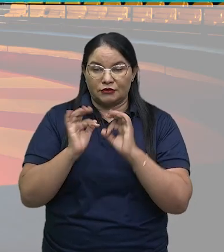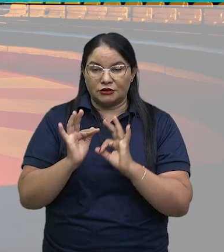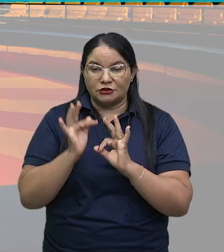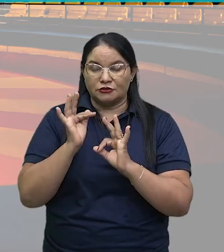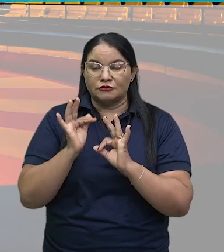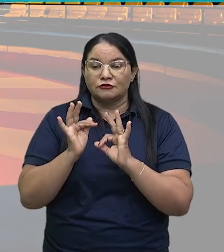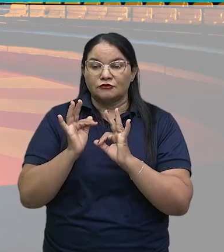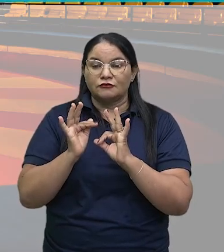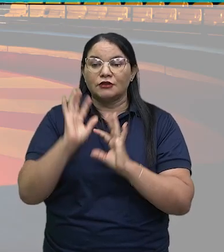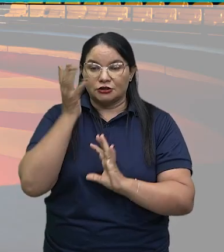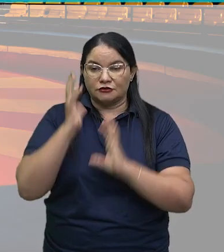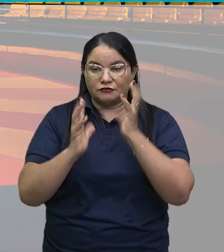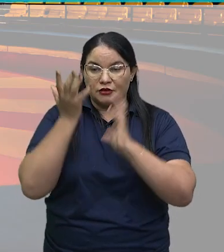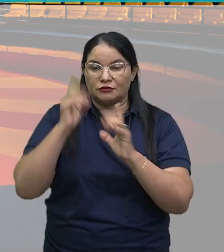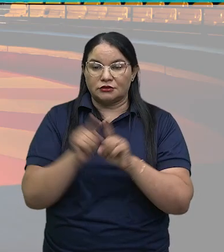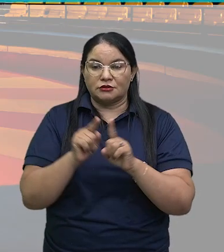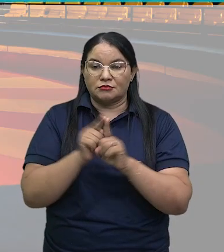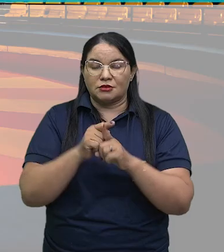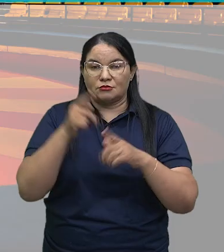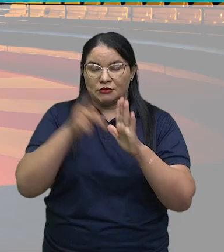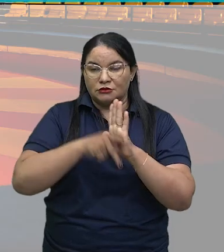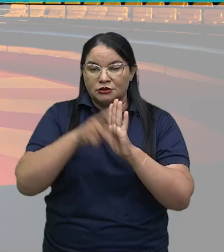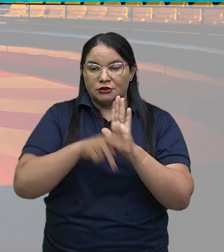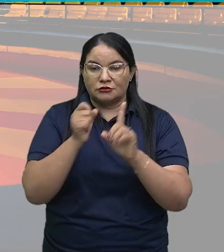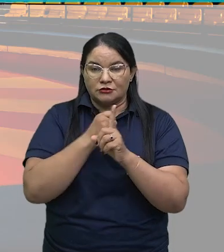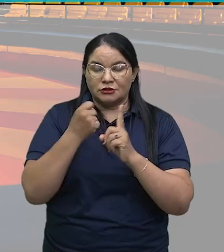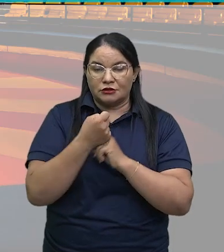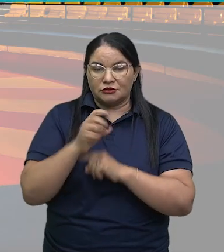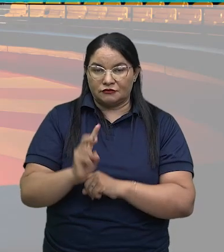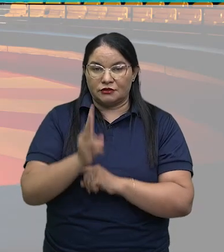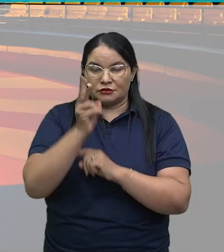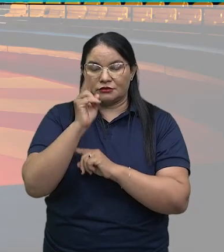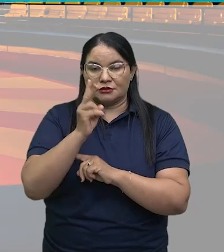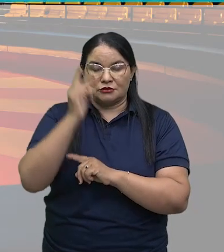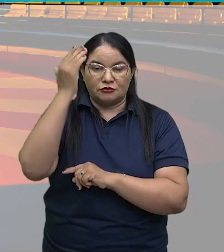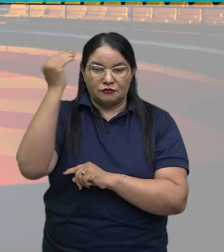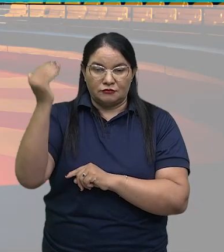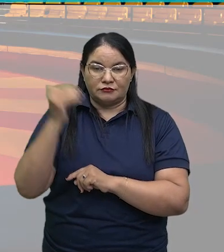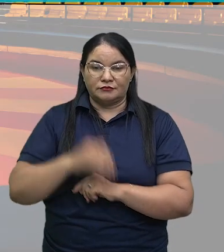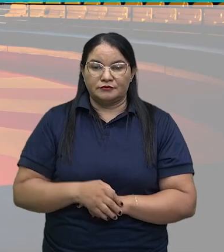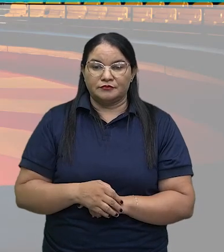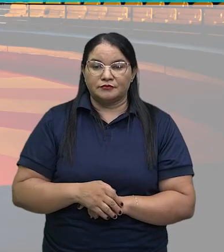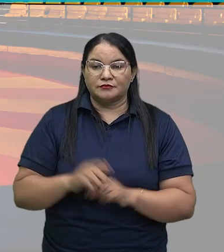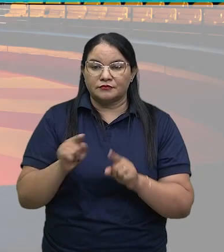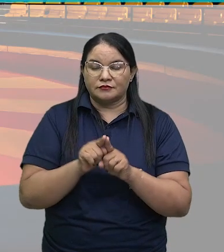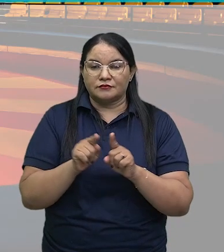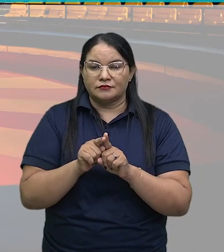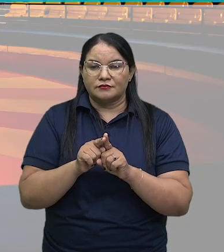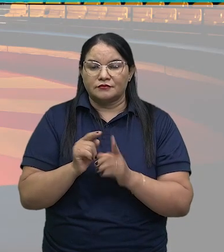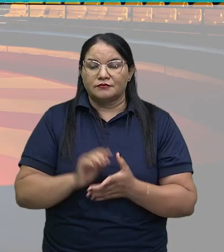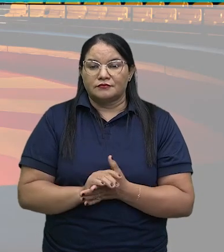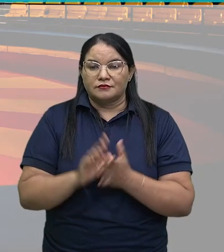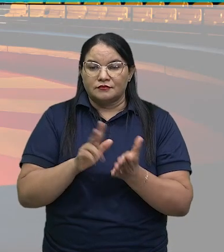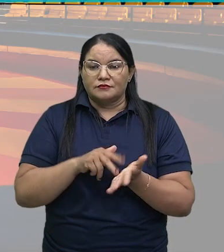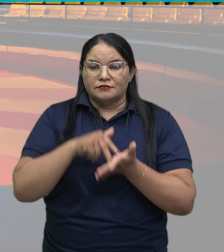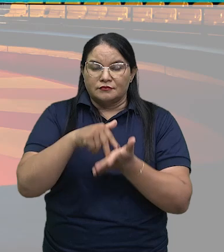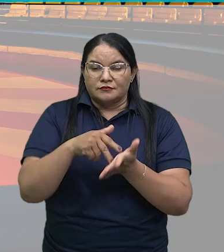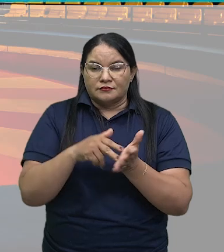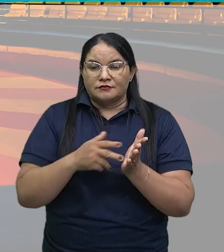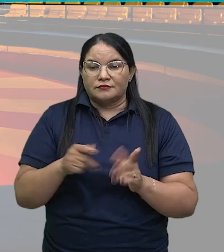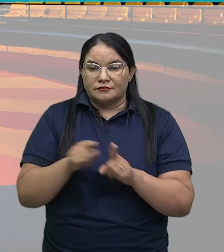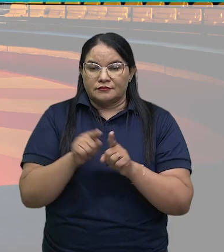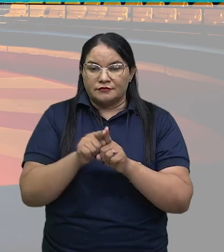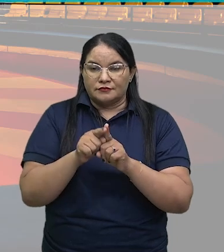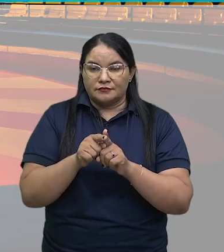projetos sociais e a valorização dos artistas locais. Realização de eventos. A criação de eventos como o Festival